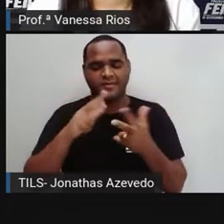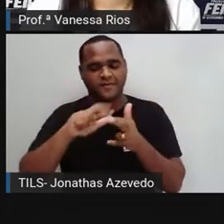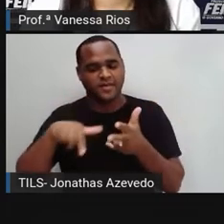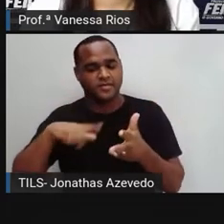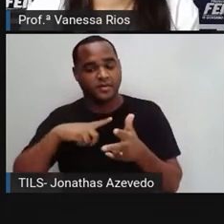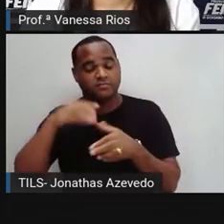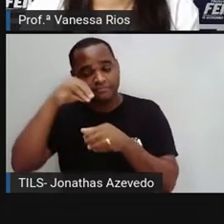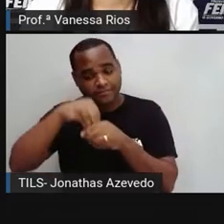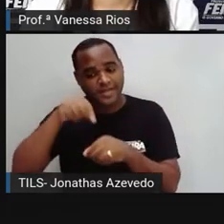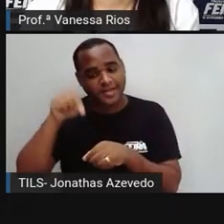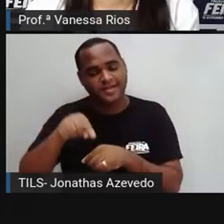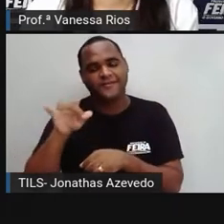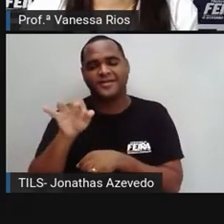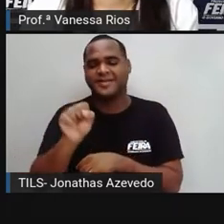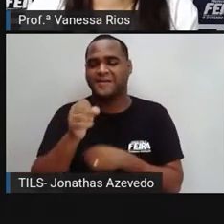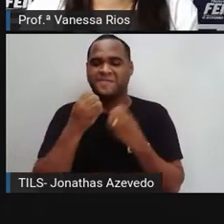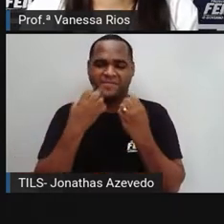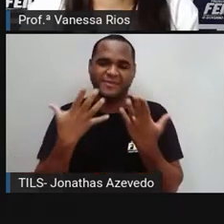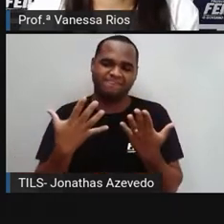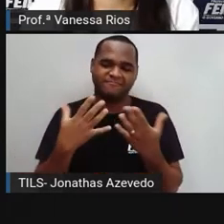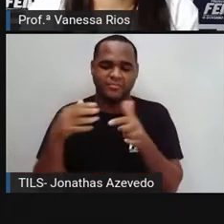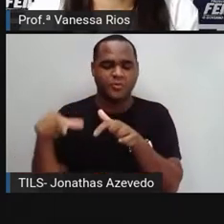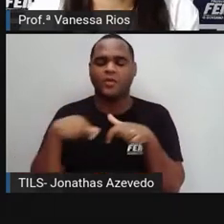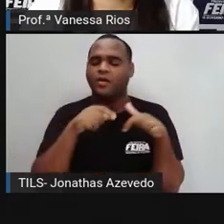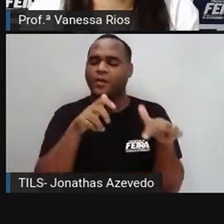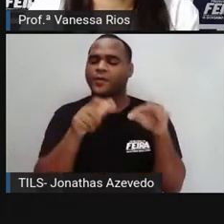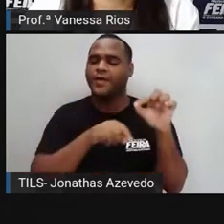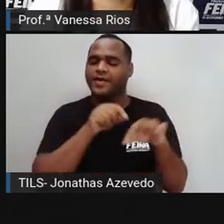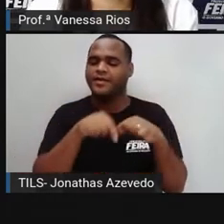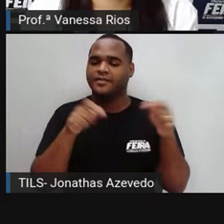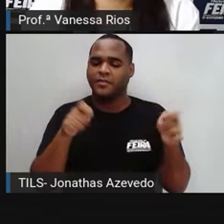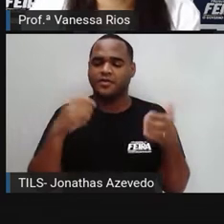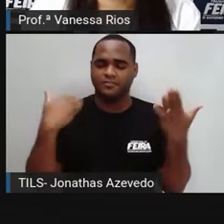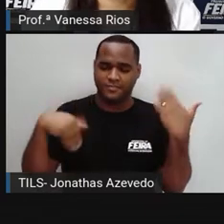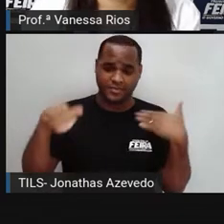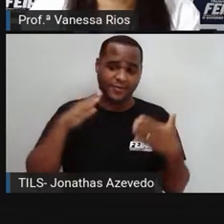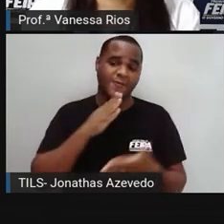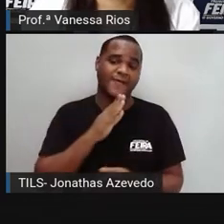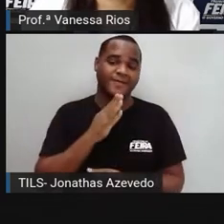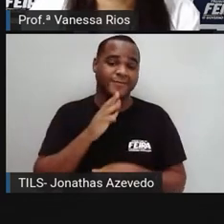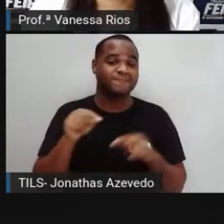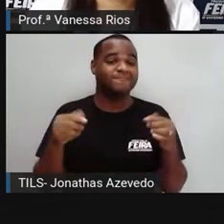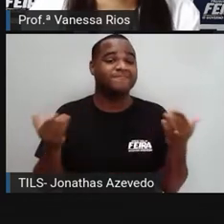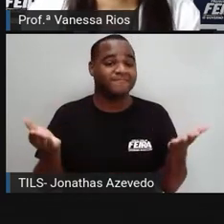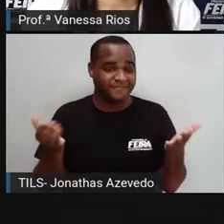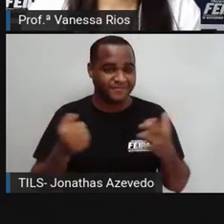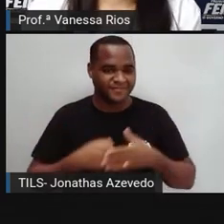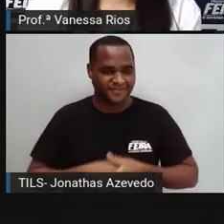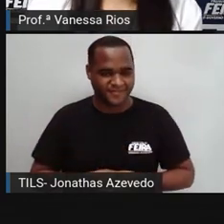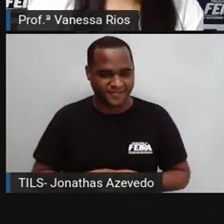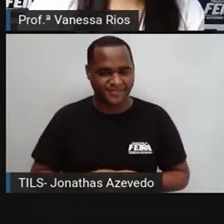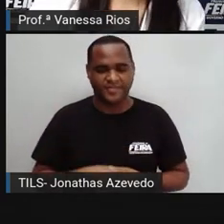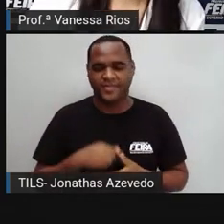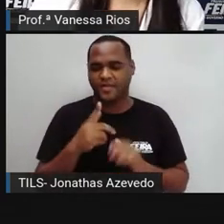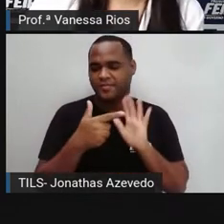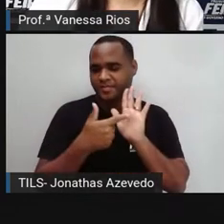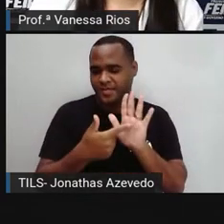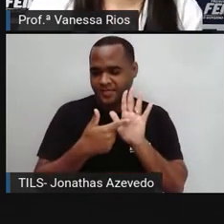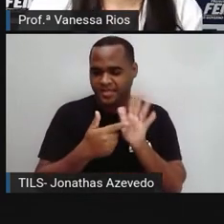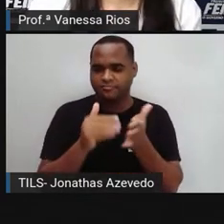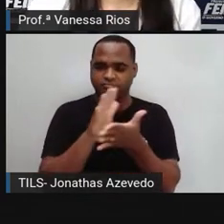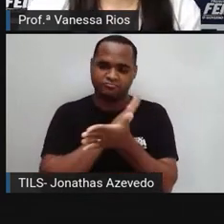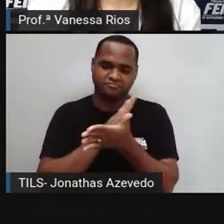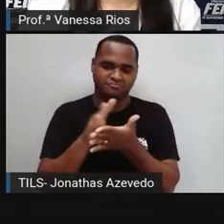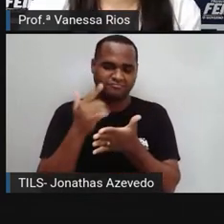entretenimento aqui mesmo em Feira de Santana. Então, quais locais para passear você conhece em Feira de Santana? A prova apresentar